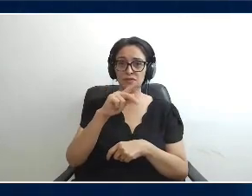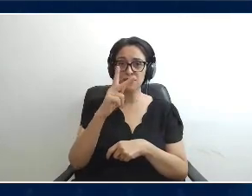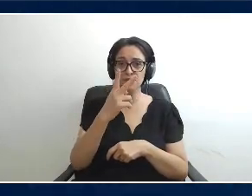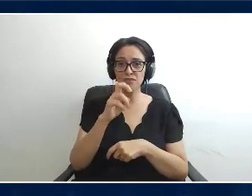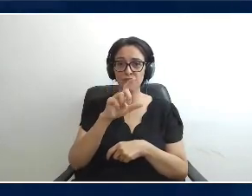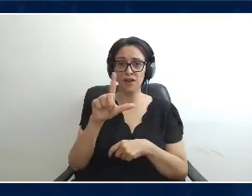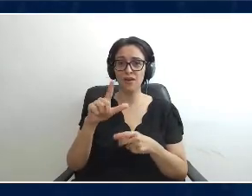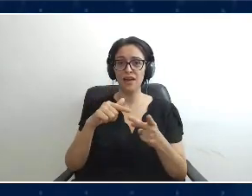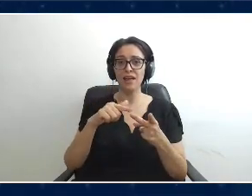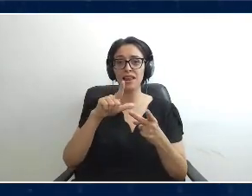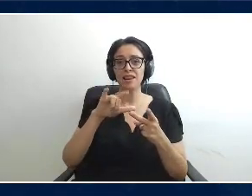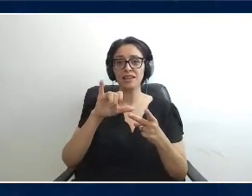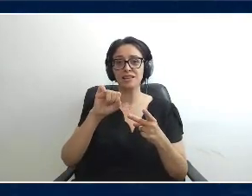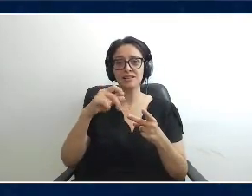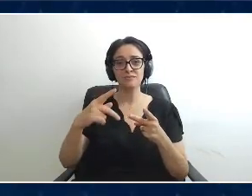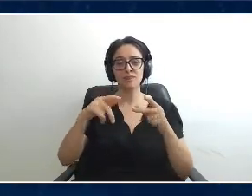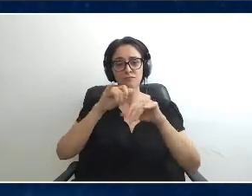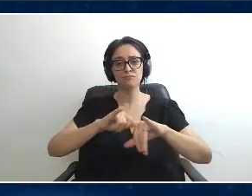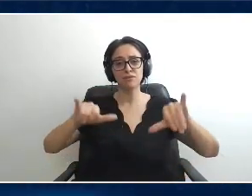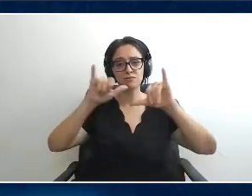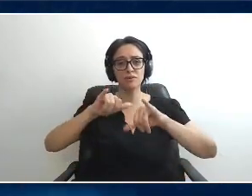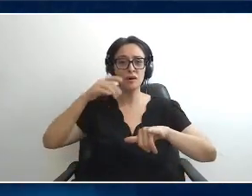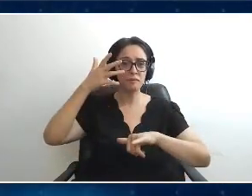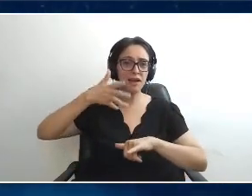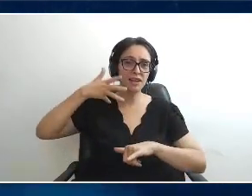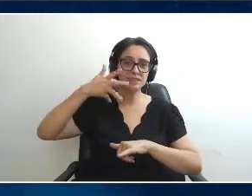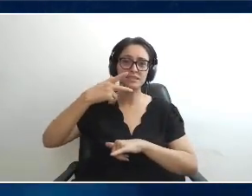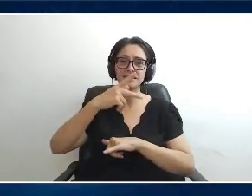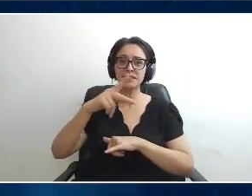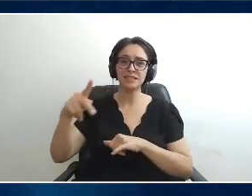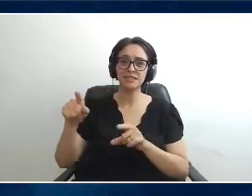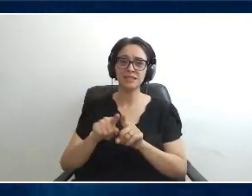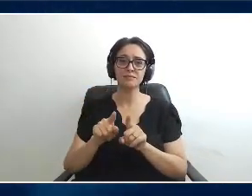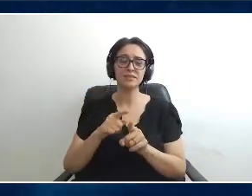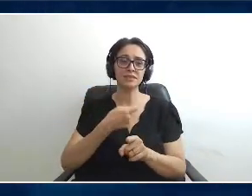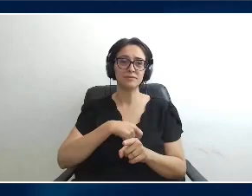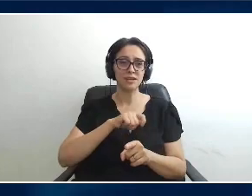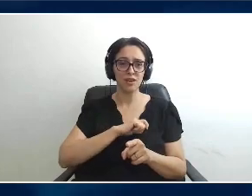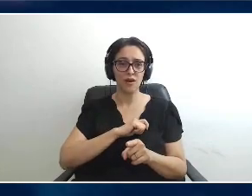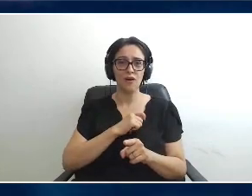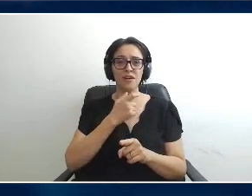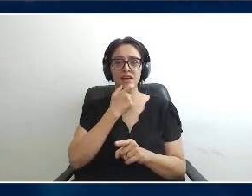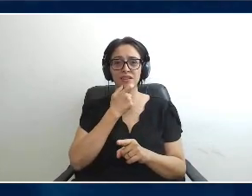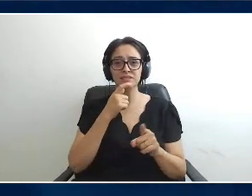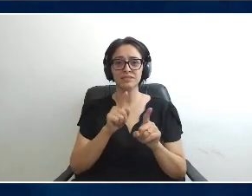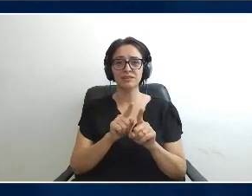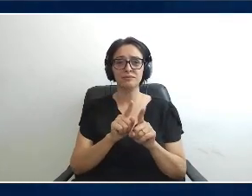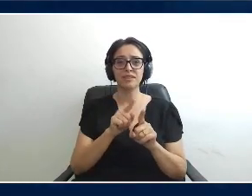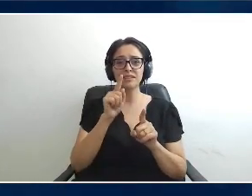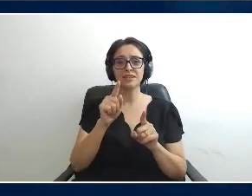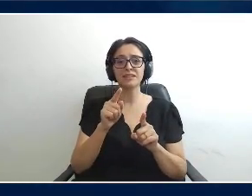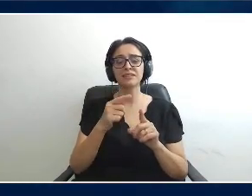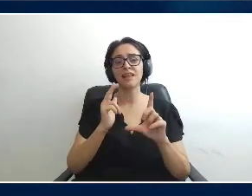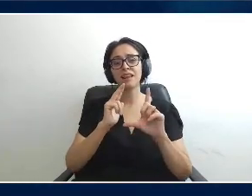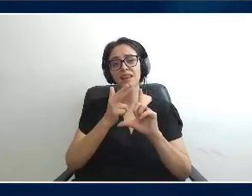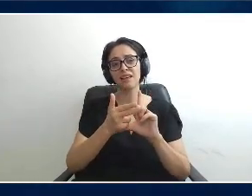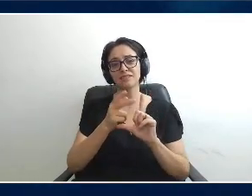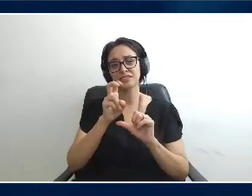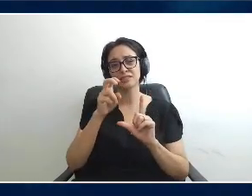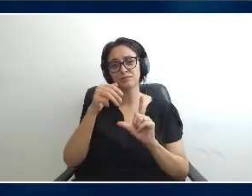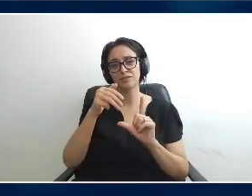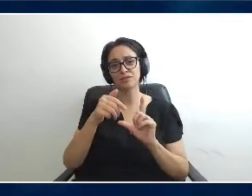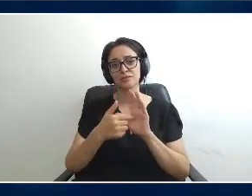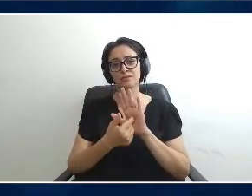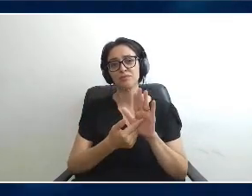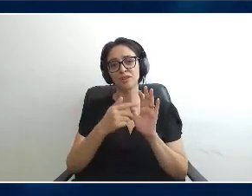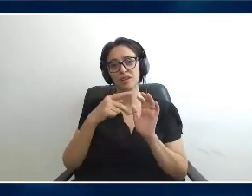ele que fica advogando, palestrando, tem palestras dele, só que em espanhol, tem inglês também, tem uma lightning talk dele de 5 minutinhos, ele mostra a FEL